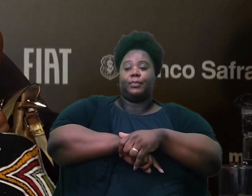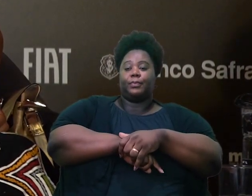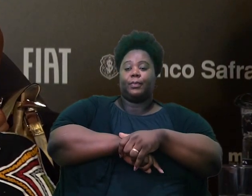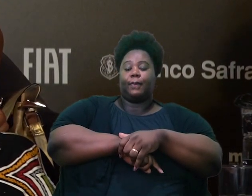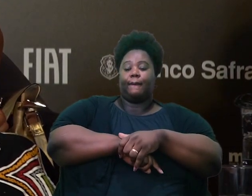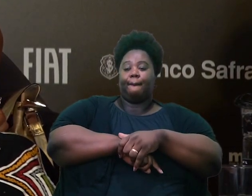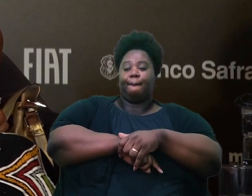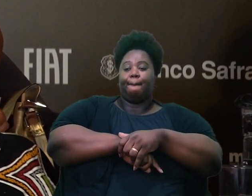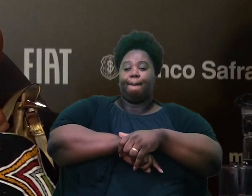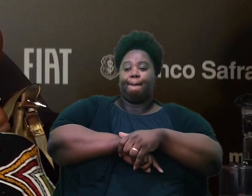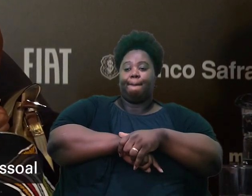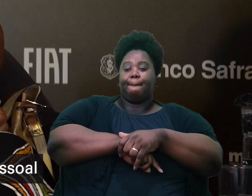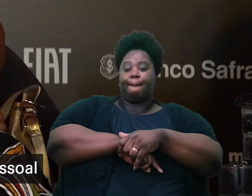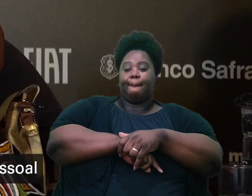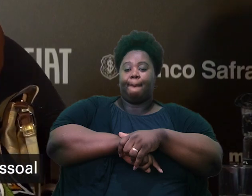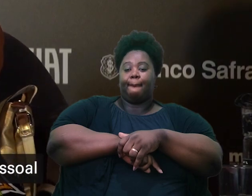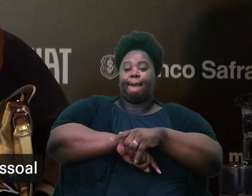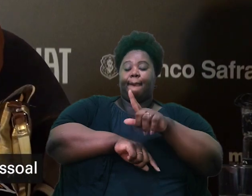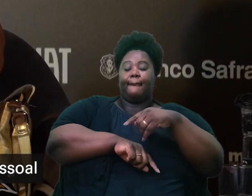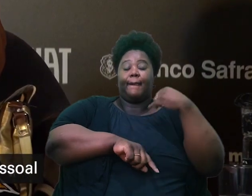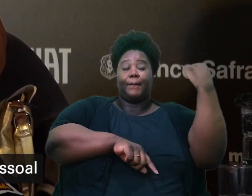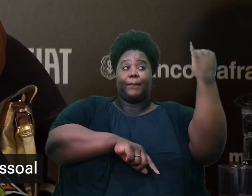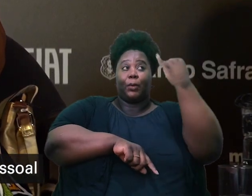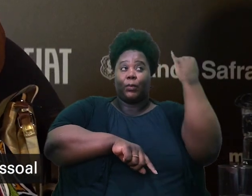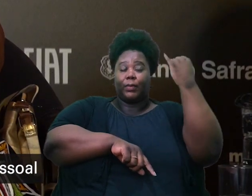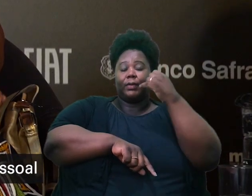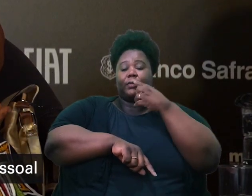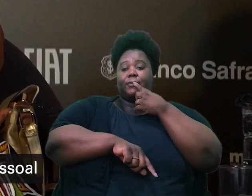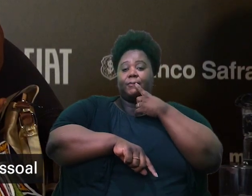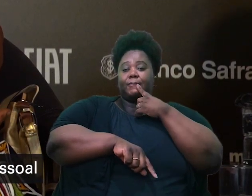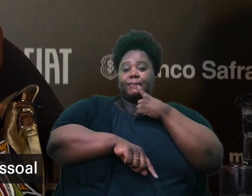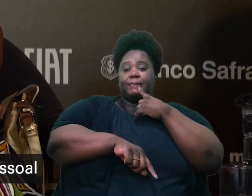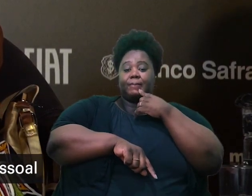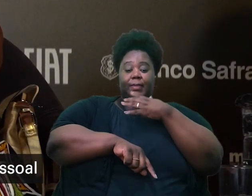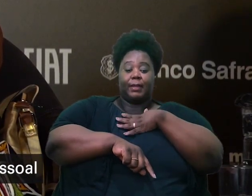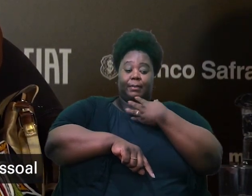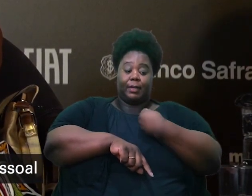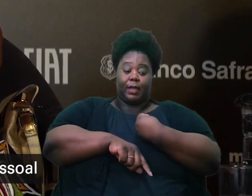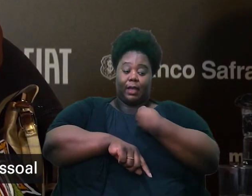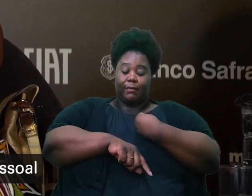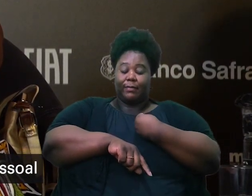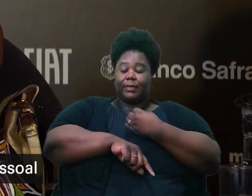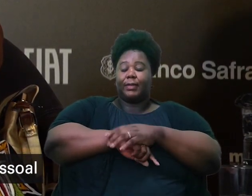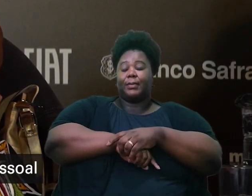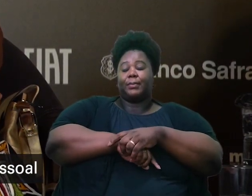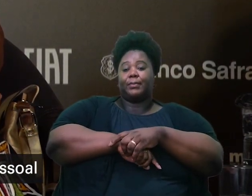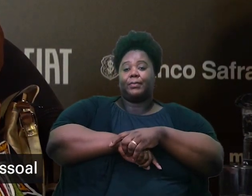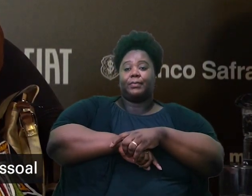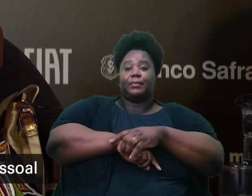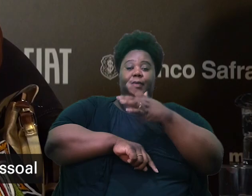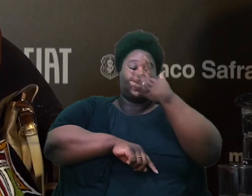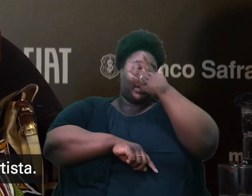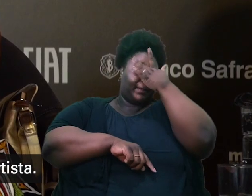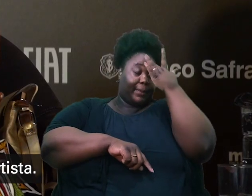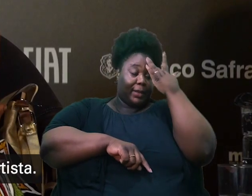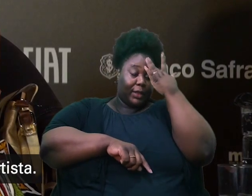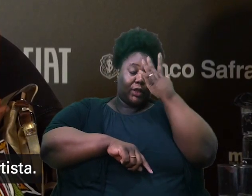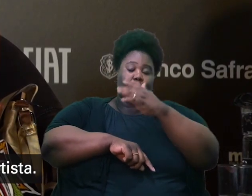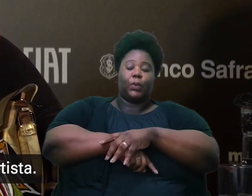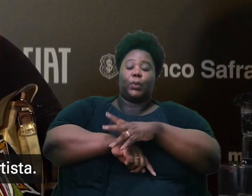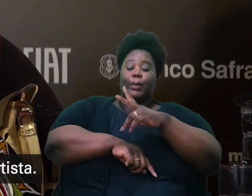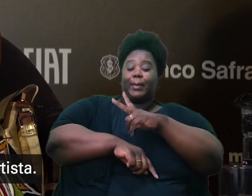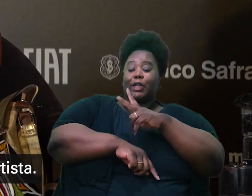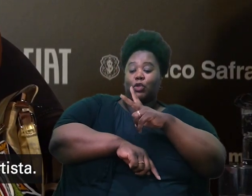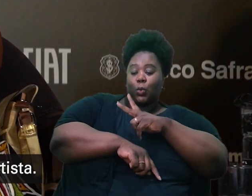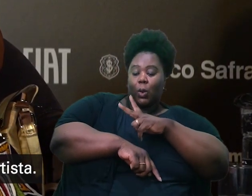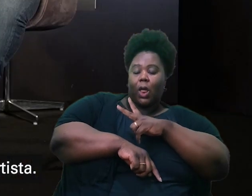isso é importante na minha vida como pessoal e é importante na